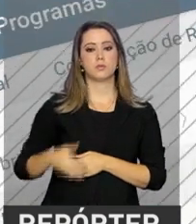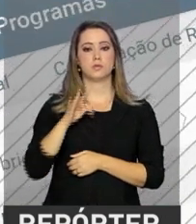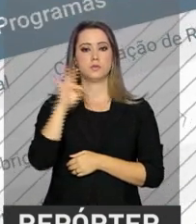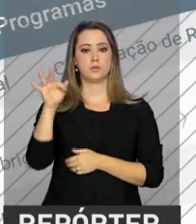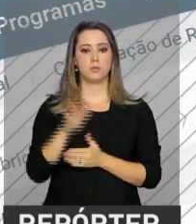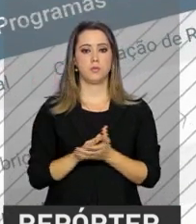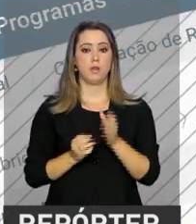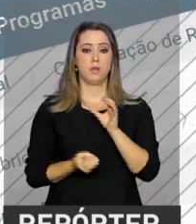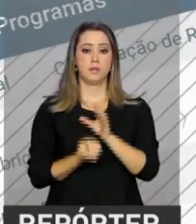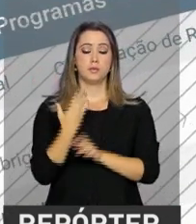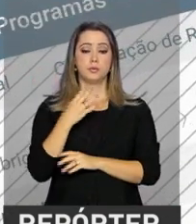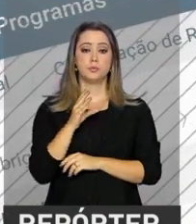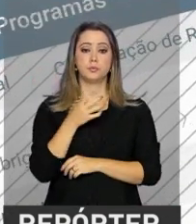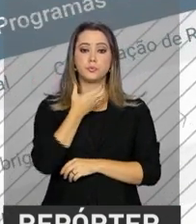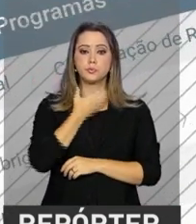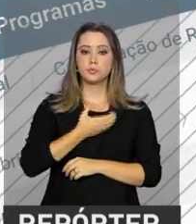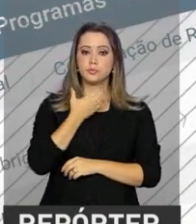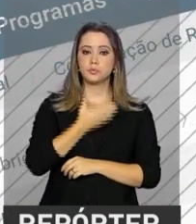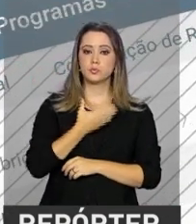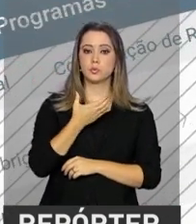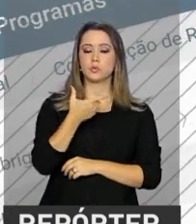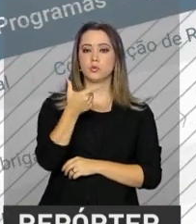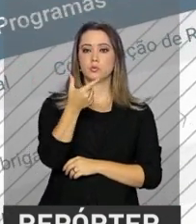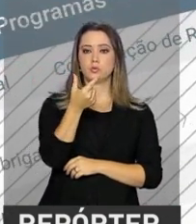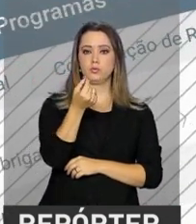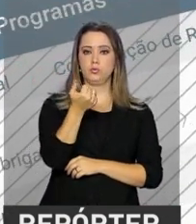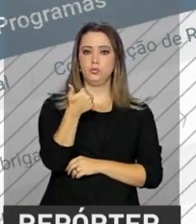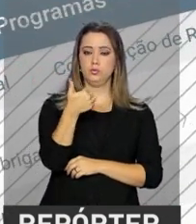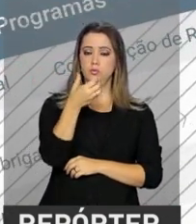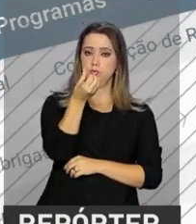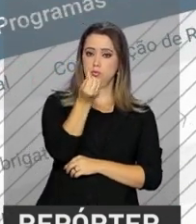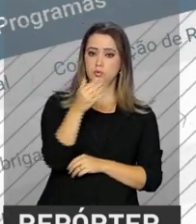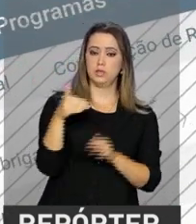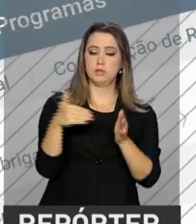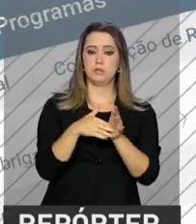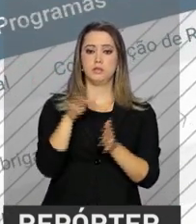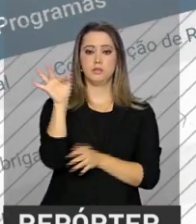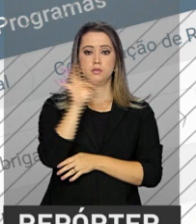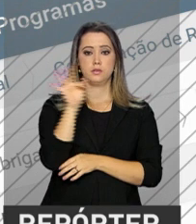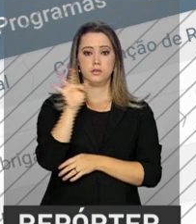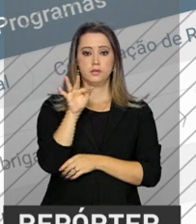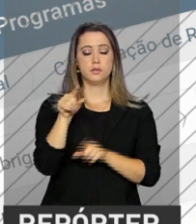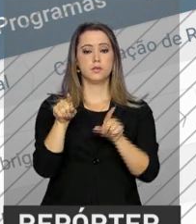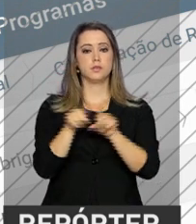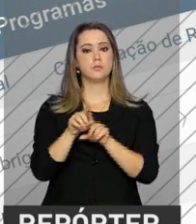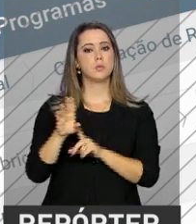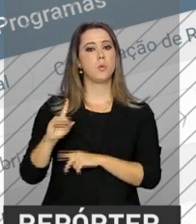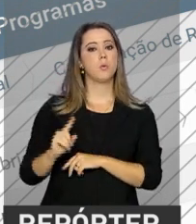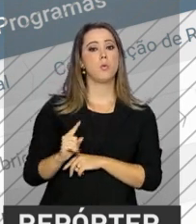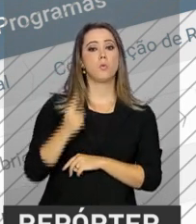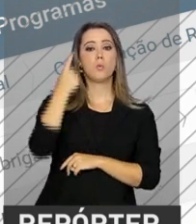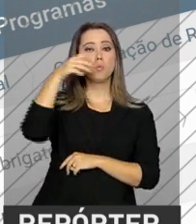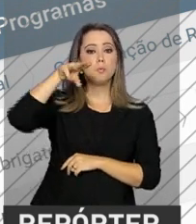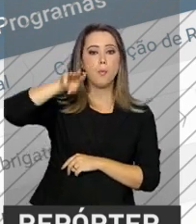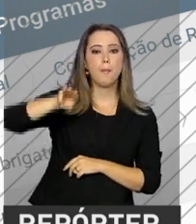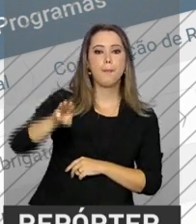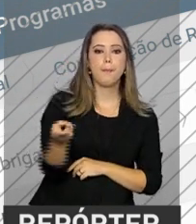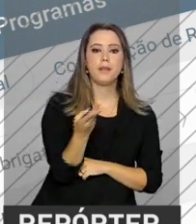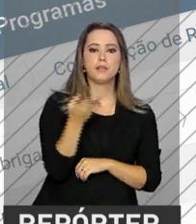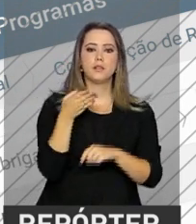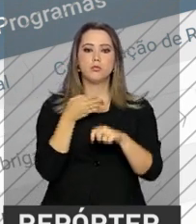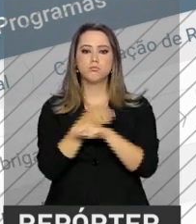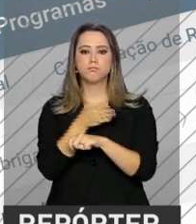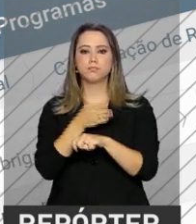que foi criado em dezembro de 2016 até fevereiro o site da rede nacional de rádio recebeu mais de um milhão de